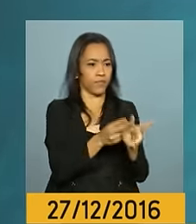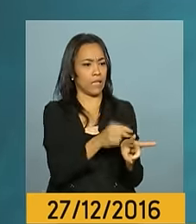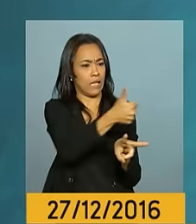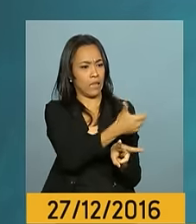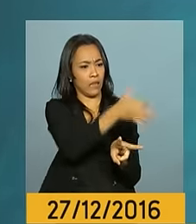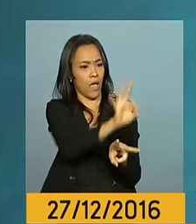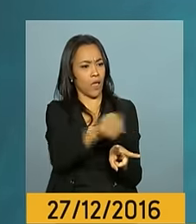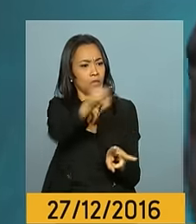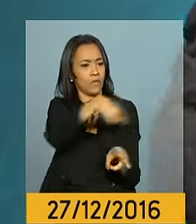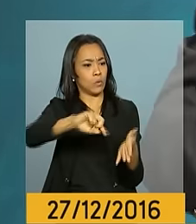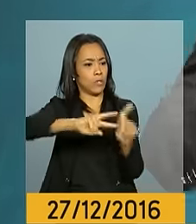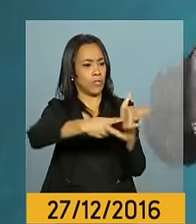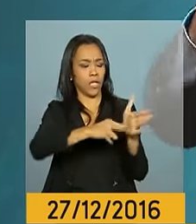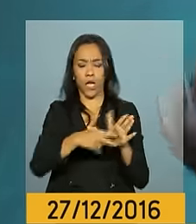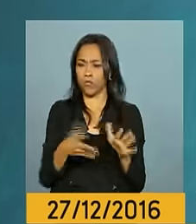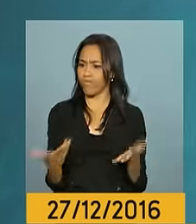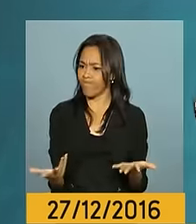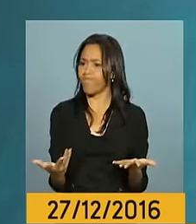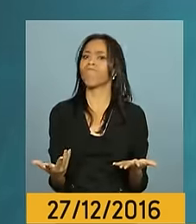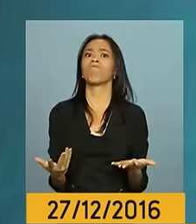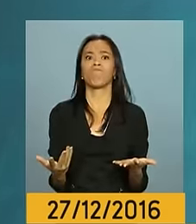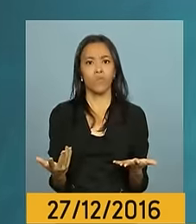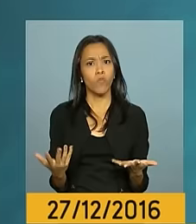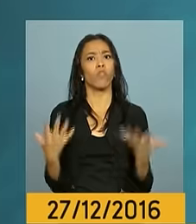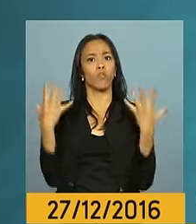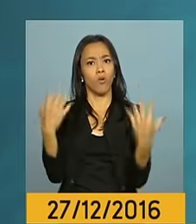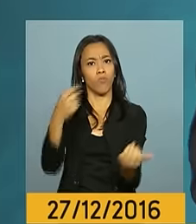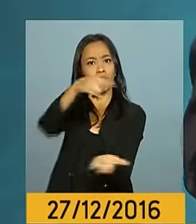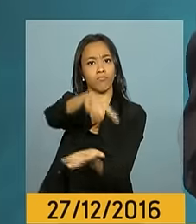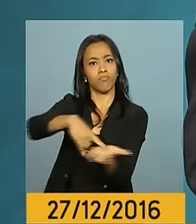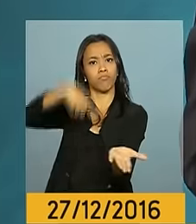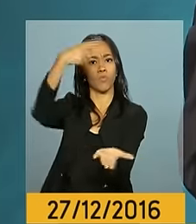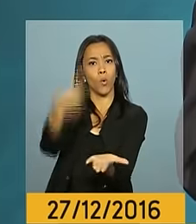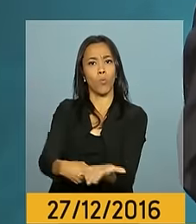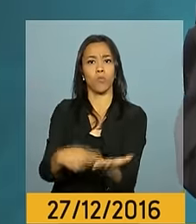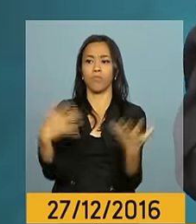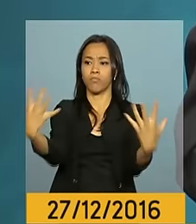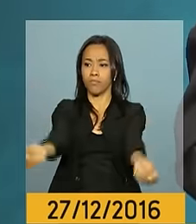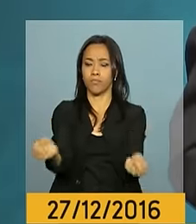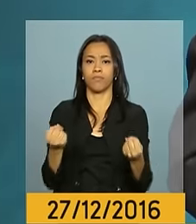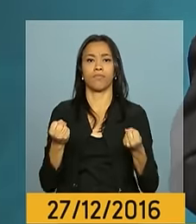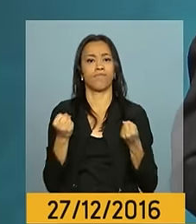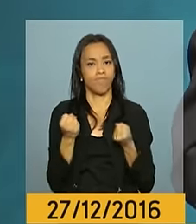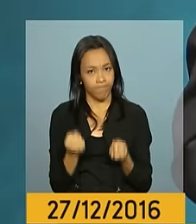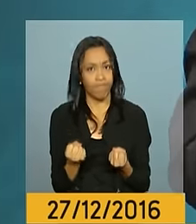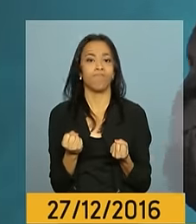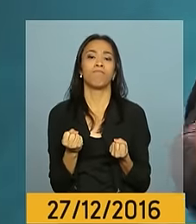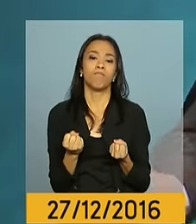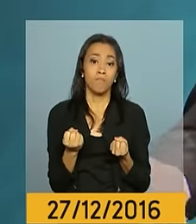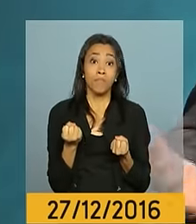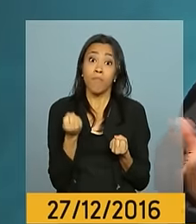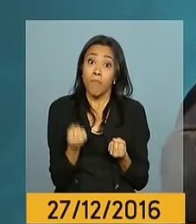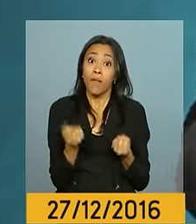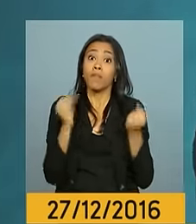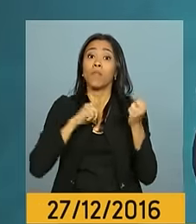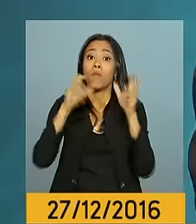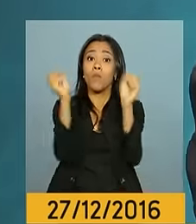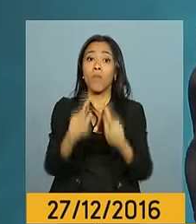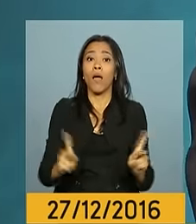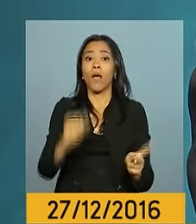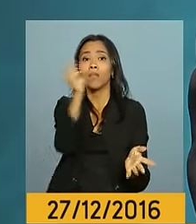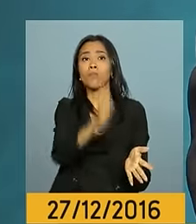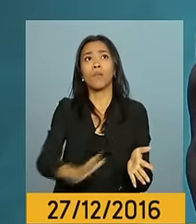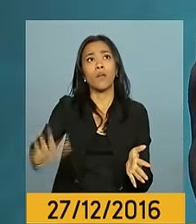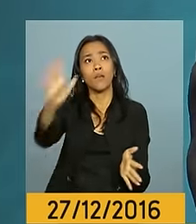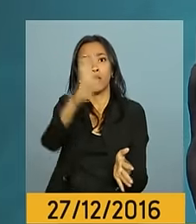das centrais sindicais nós fizemos um grande acordo que parte da ideia da pacificação nacional que é o que